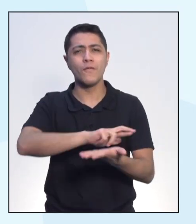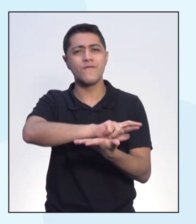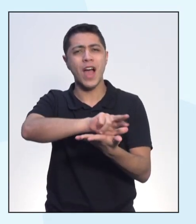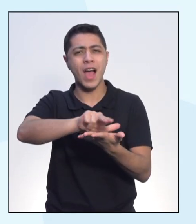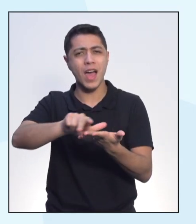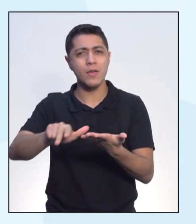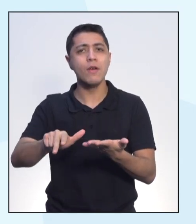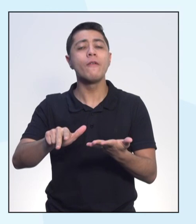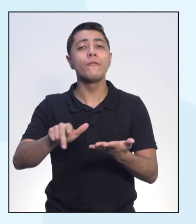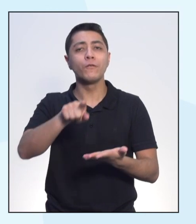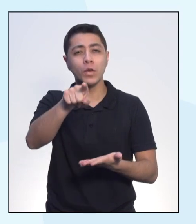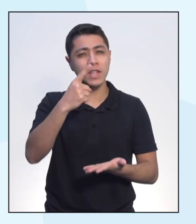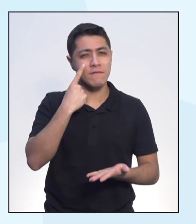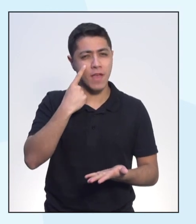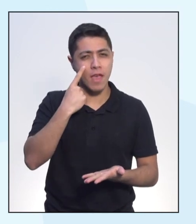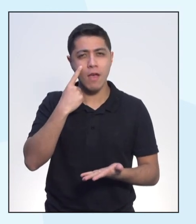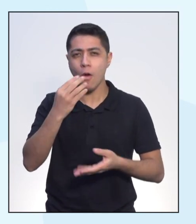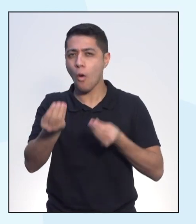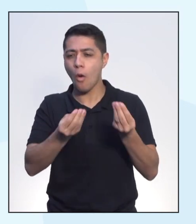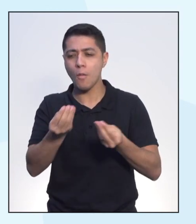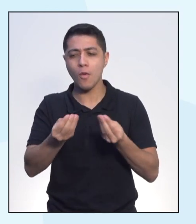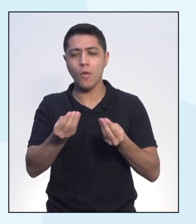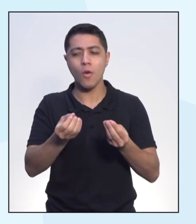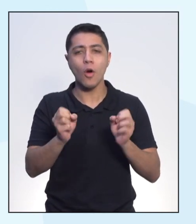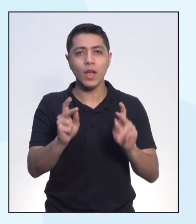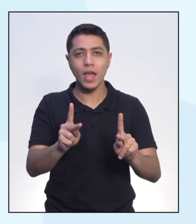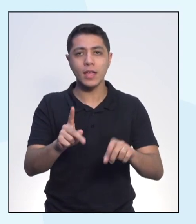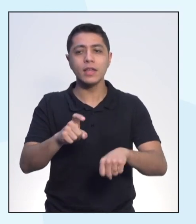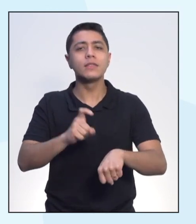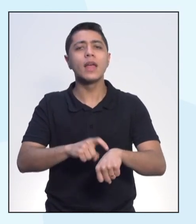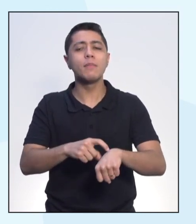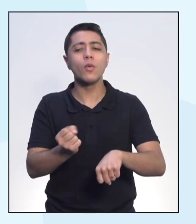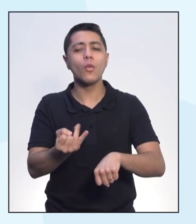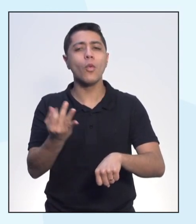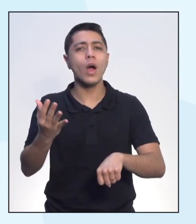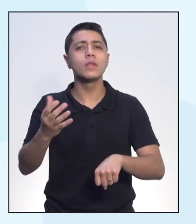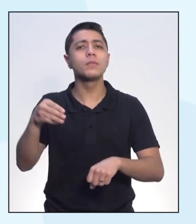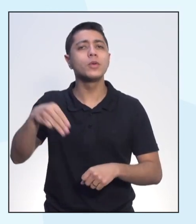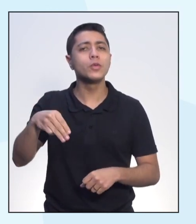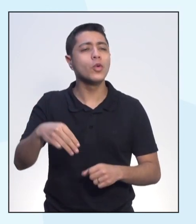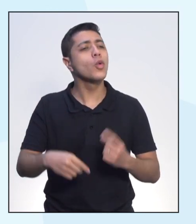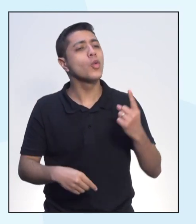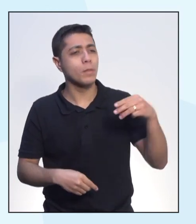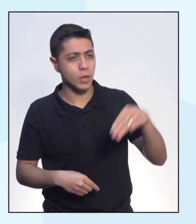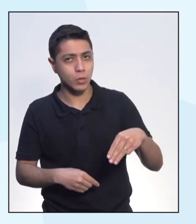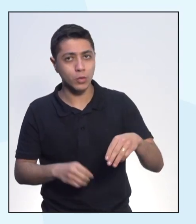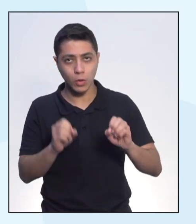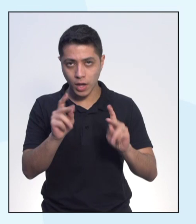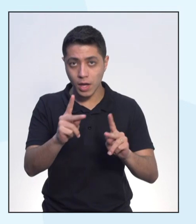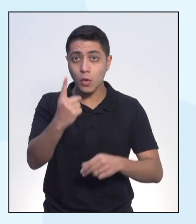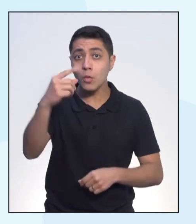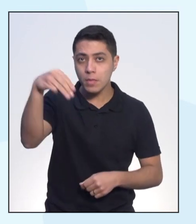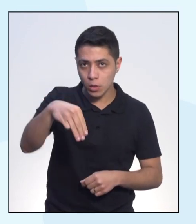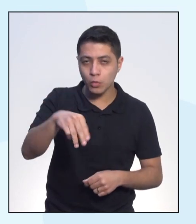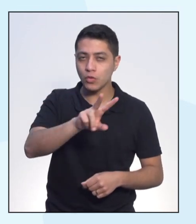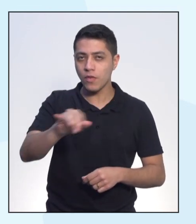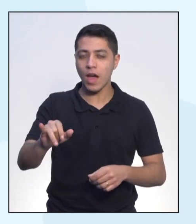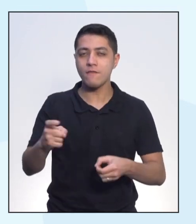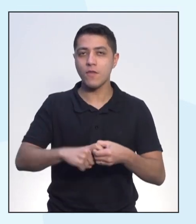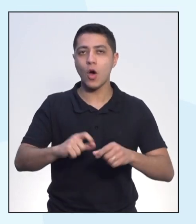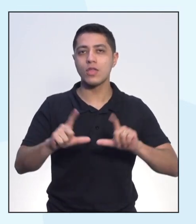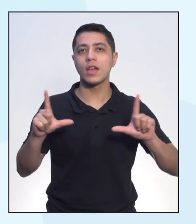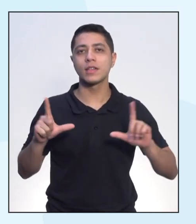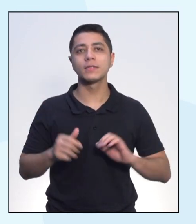vamos também criar as próprias hipóteses, tá? Quantos minutinhos, professor? Um minuto tá bom, né, professor? Um minutinho. Então, daqui a um minuto a gente